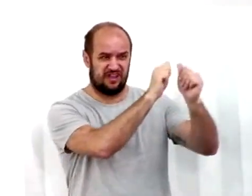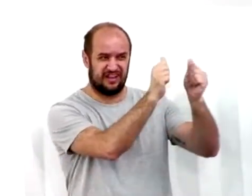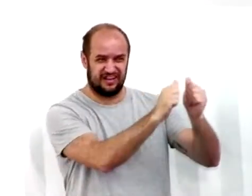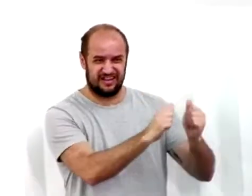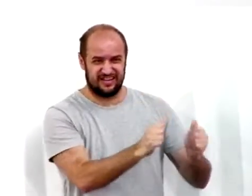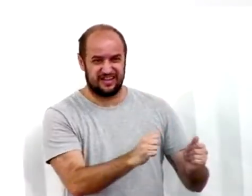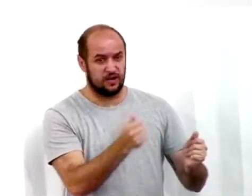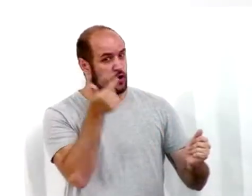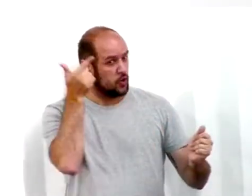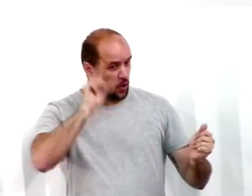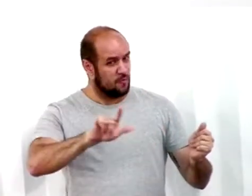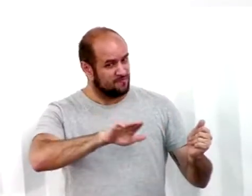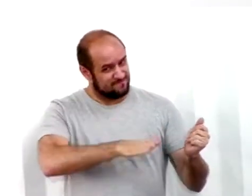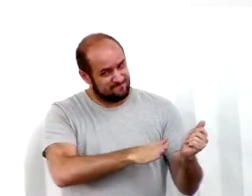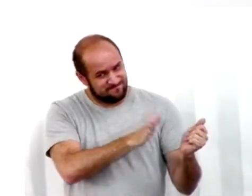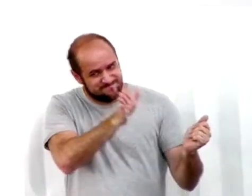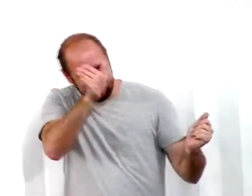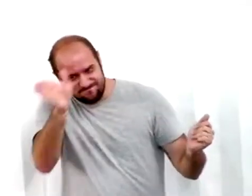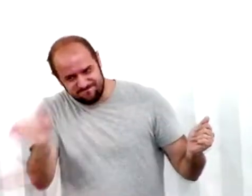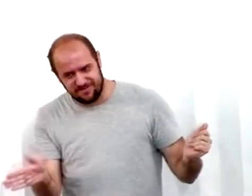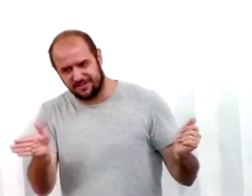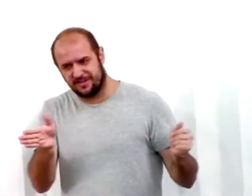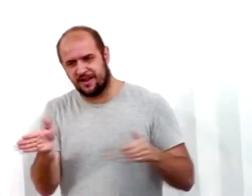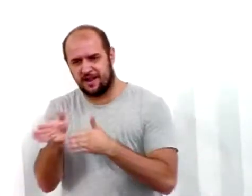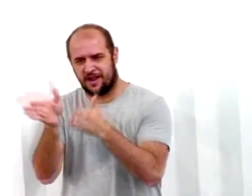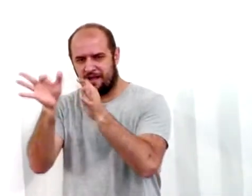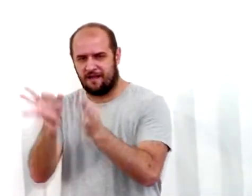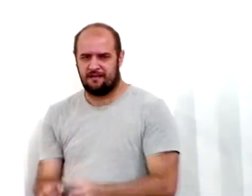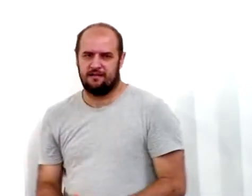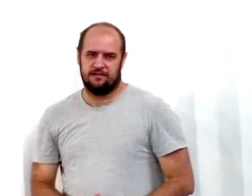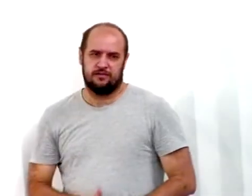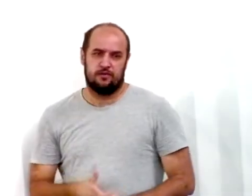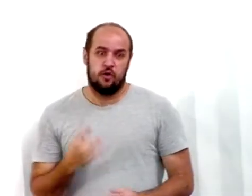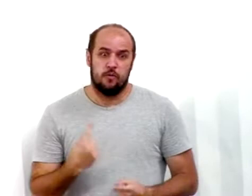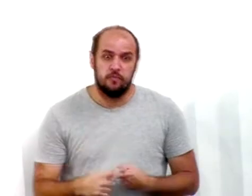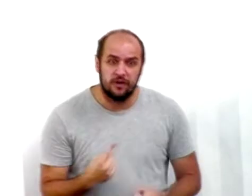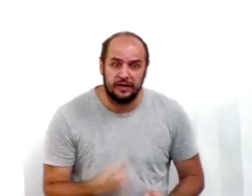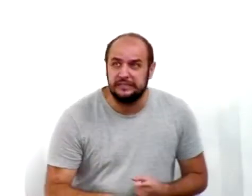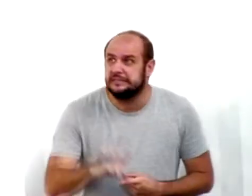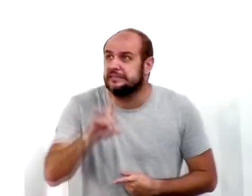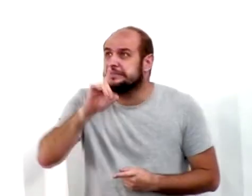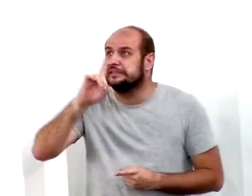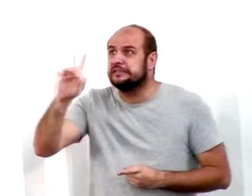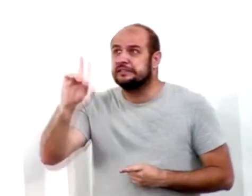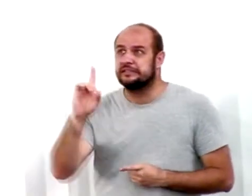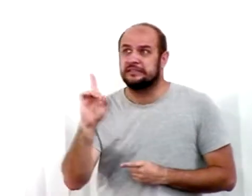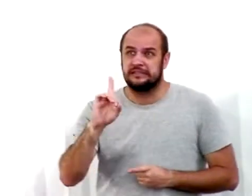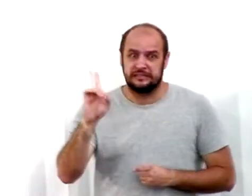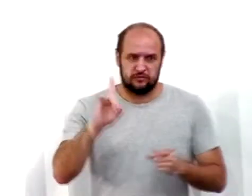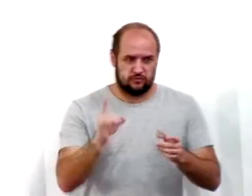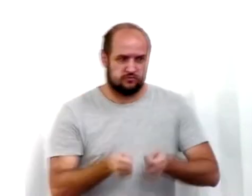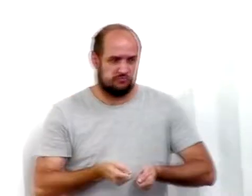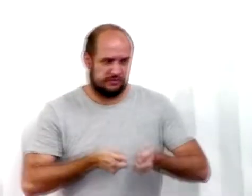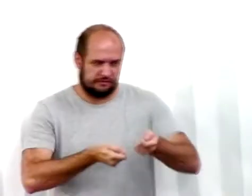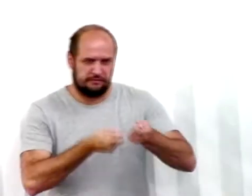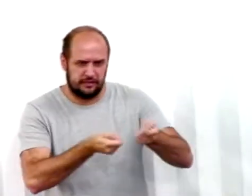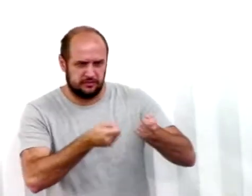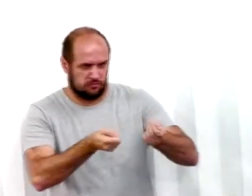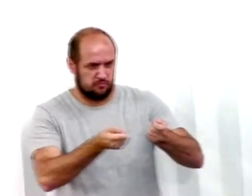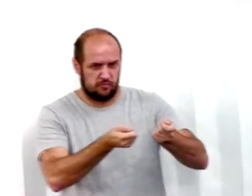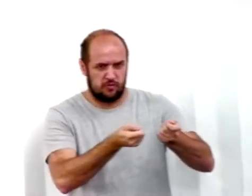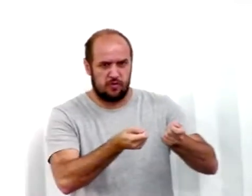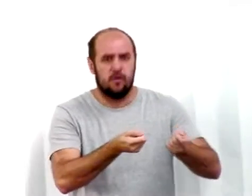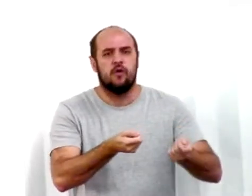erguem no nosso coração. Porque o texto nos diz que Deus não permite que passemos por tentação que